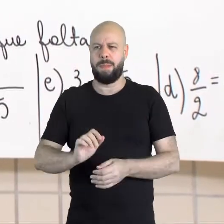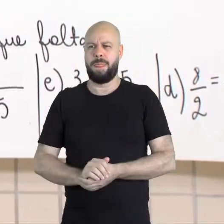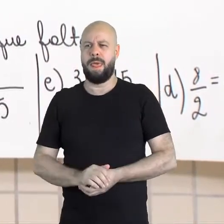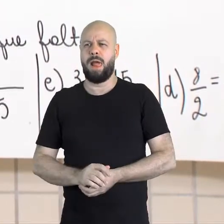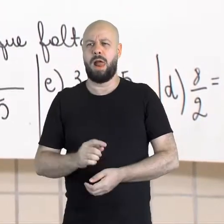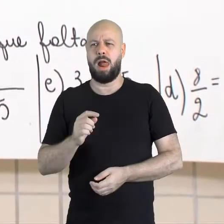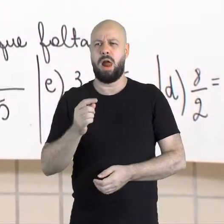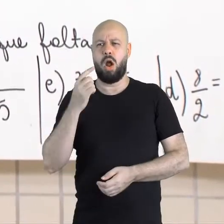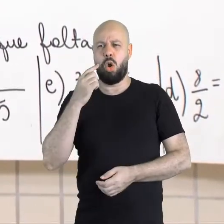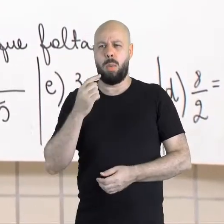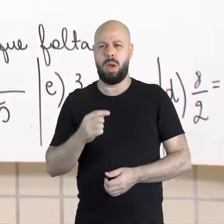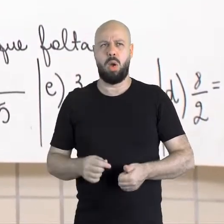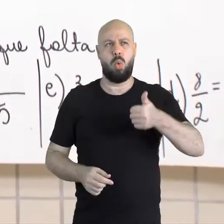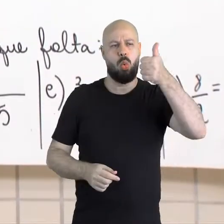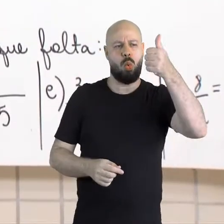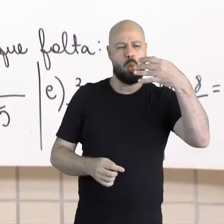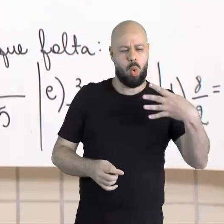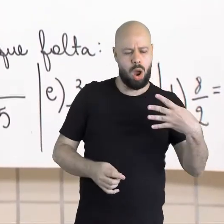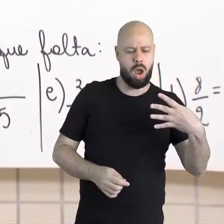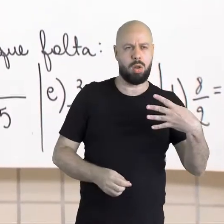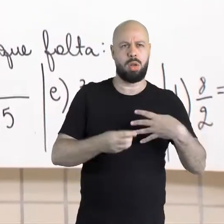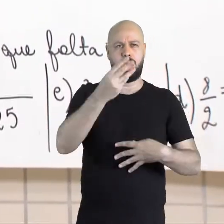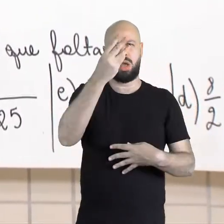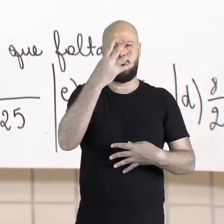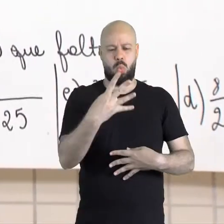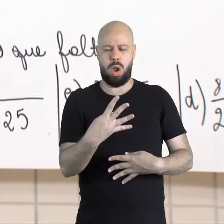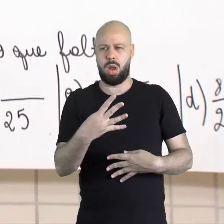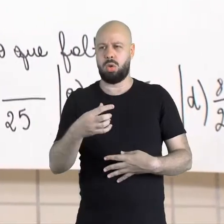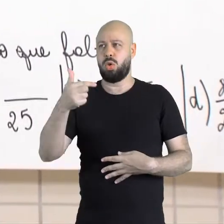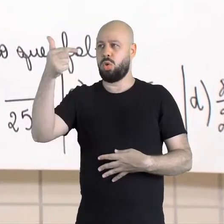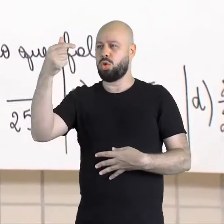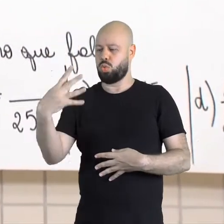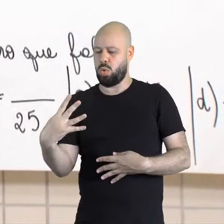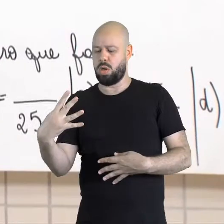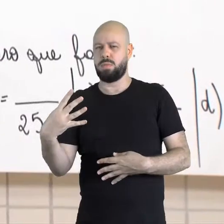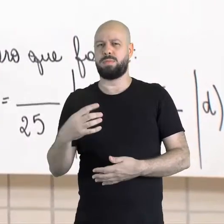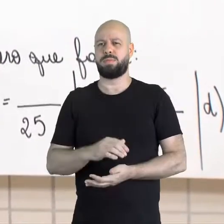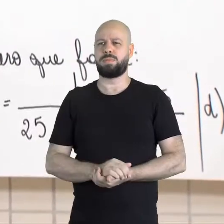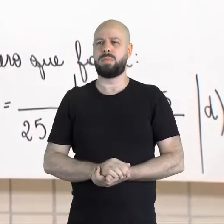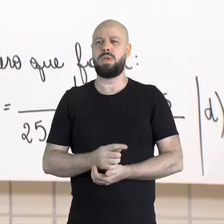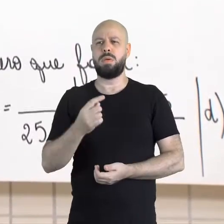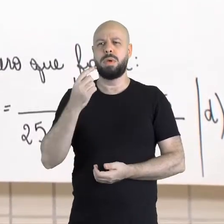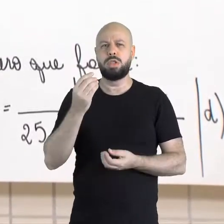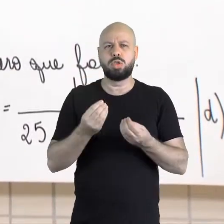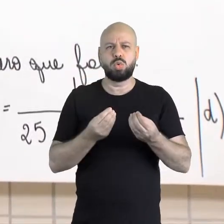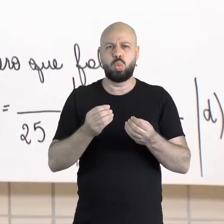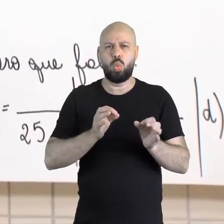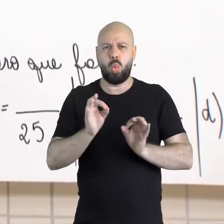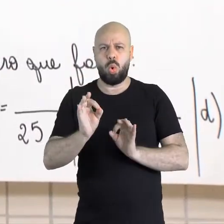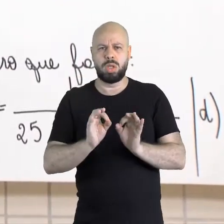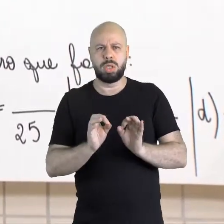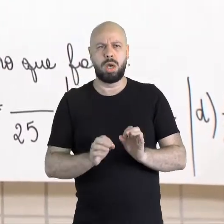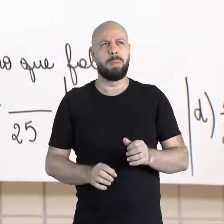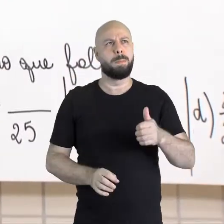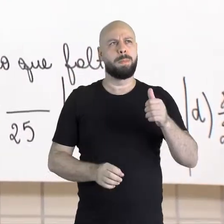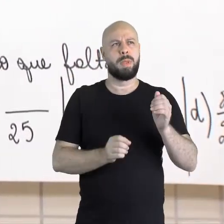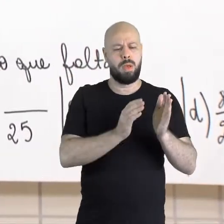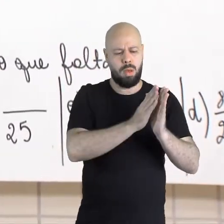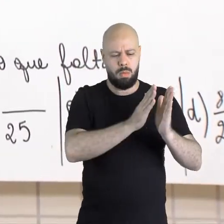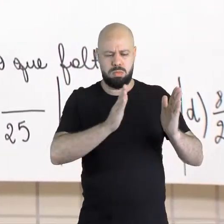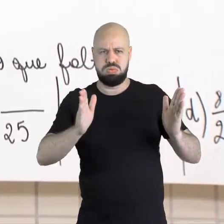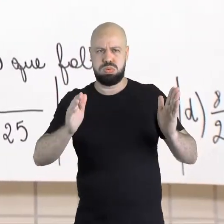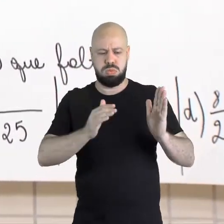na ordem, quem é que comprou mais carnes, turmas? Ó, eu vou colocar em ordem